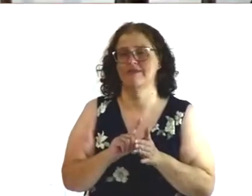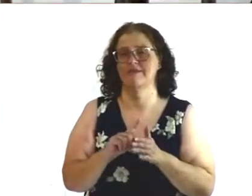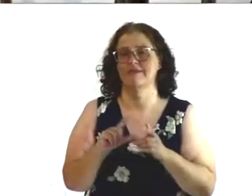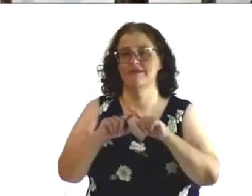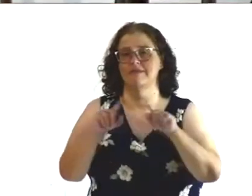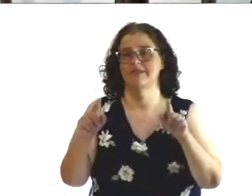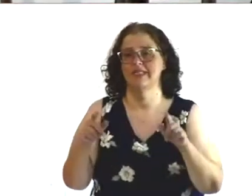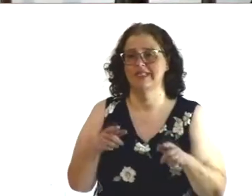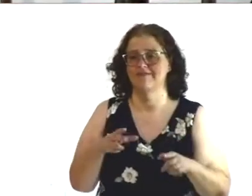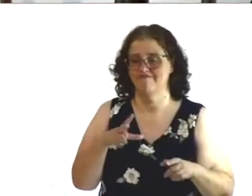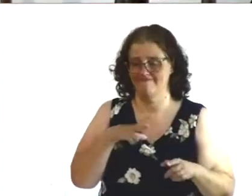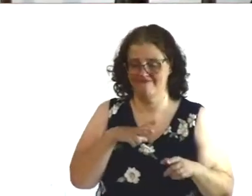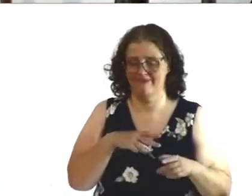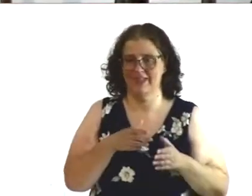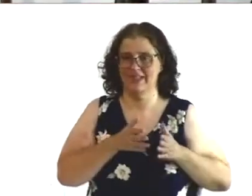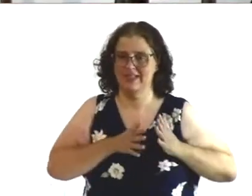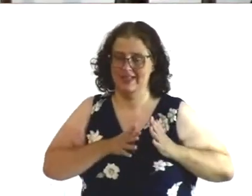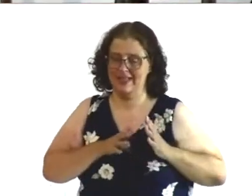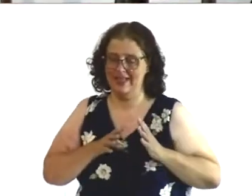mesmo?